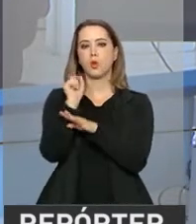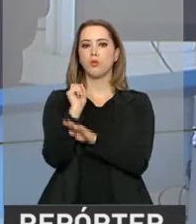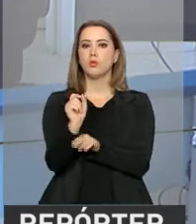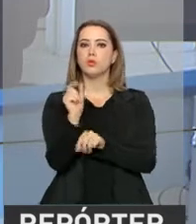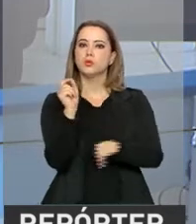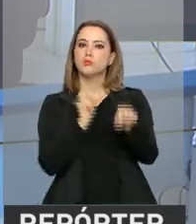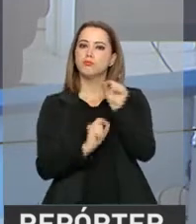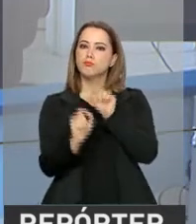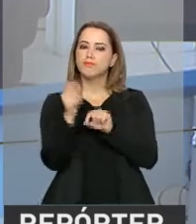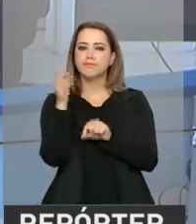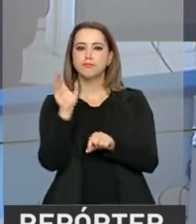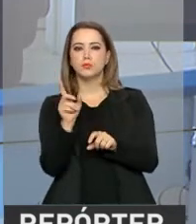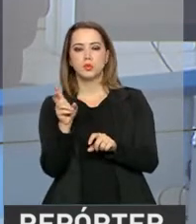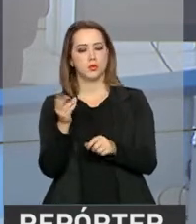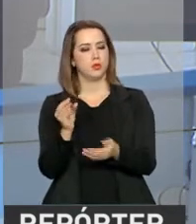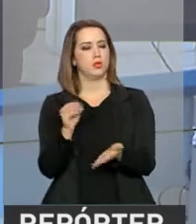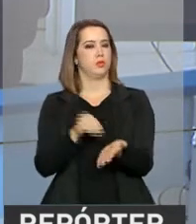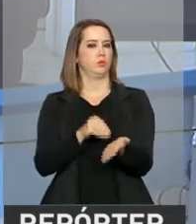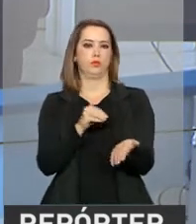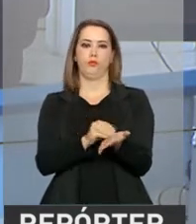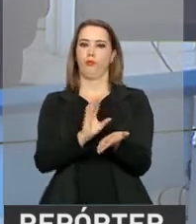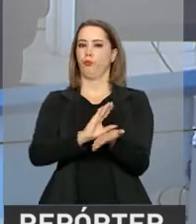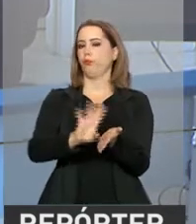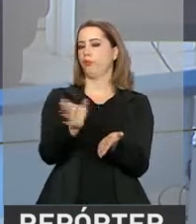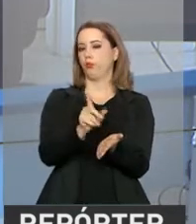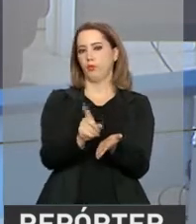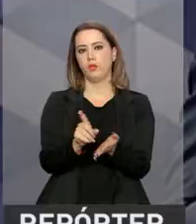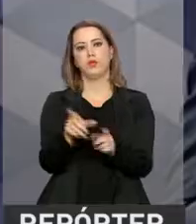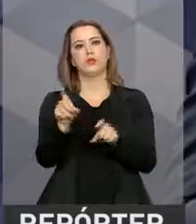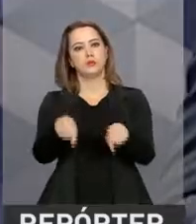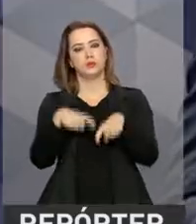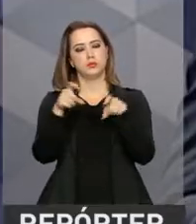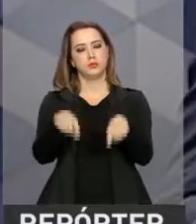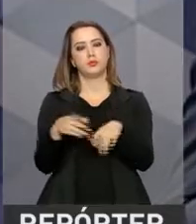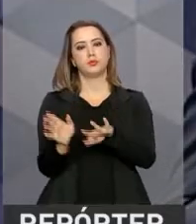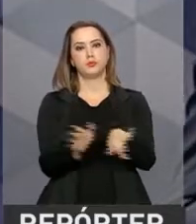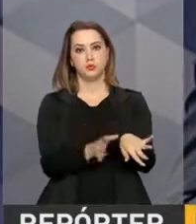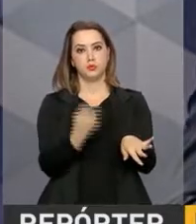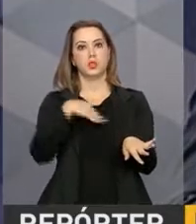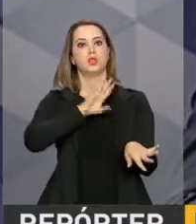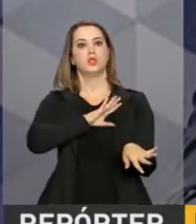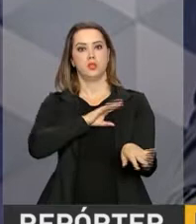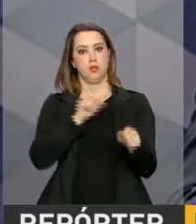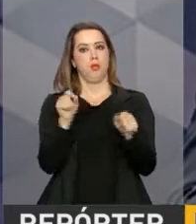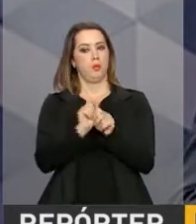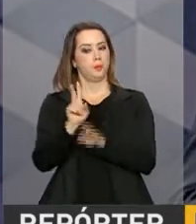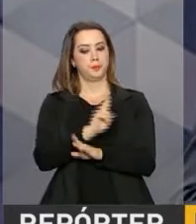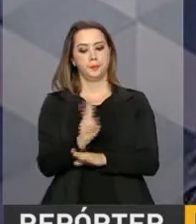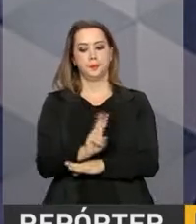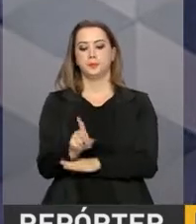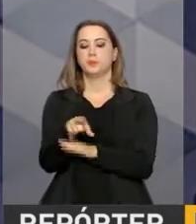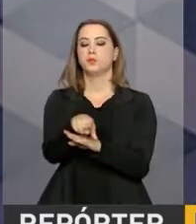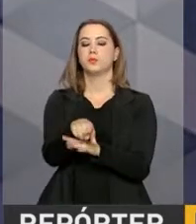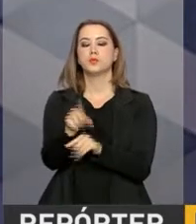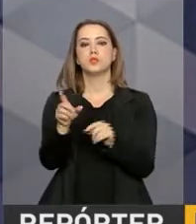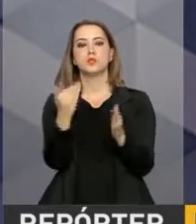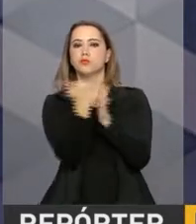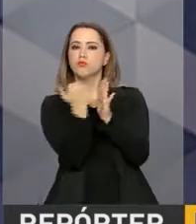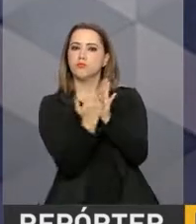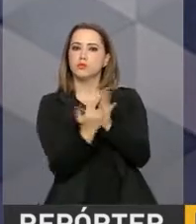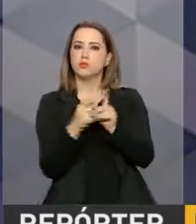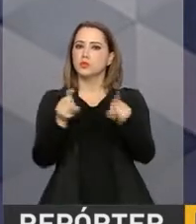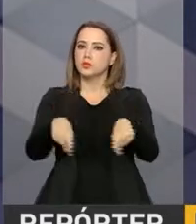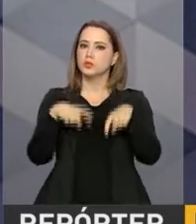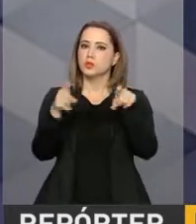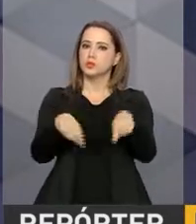Safra para que não falte recursos para a produção. Nós vamos acompanhar a execução do Plano Safra e, se faltar